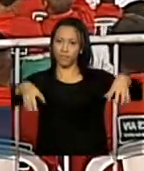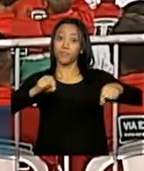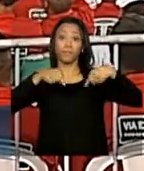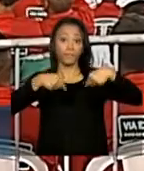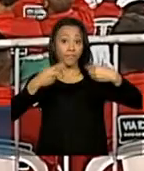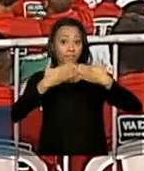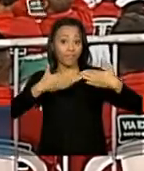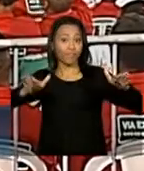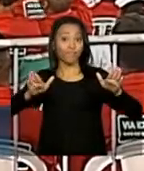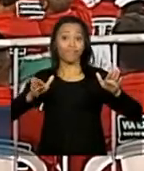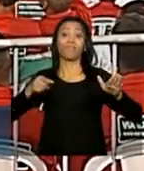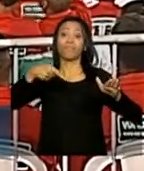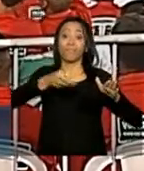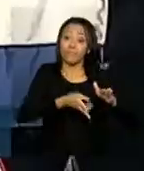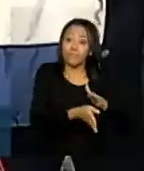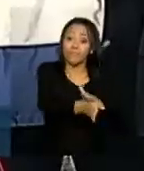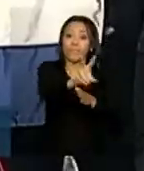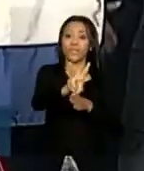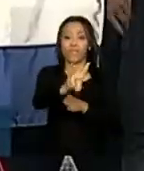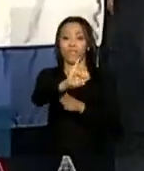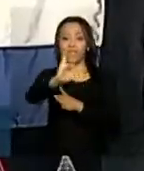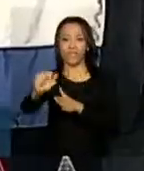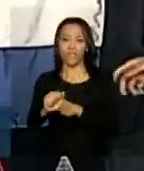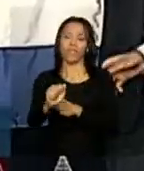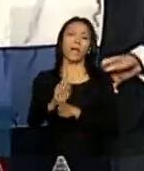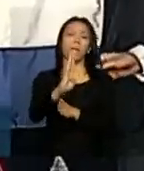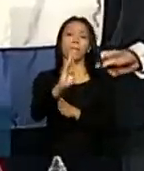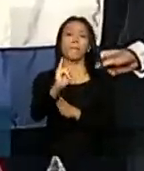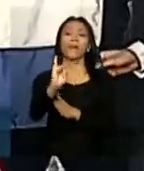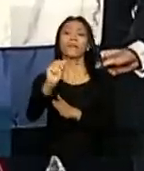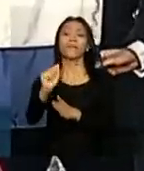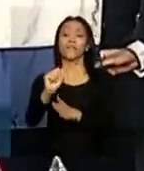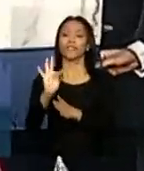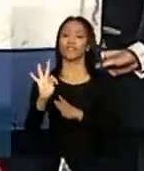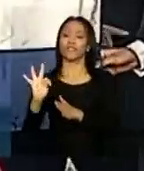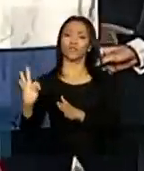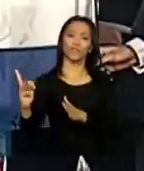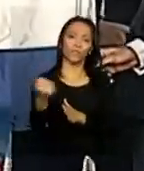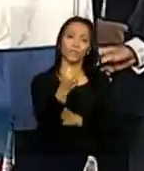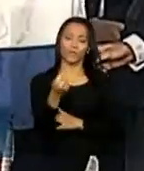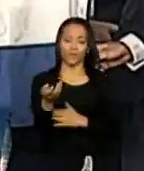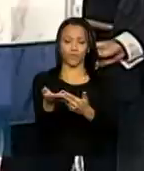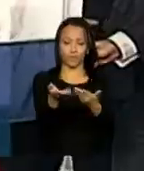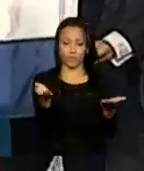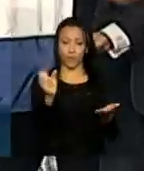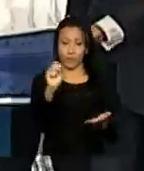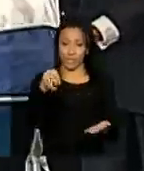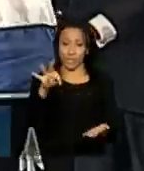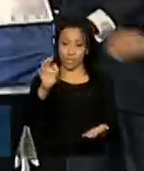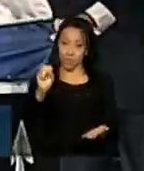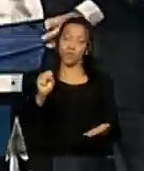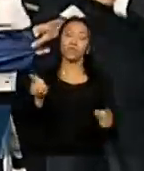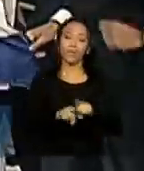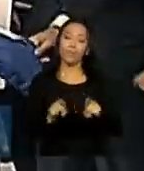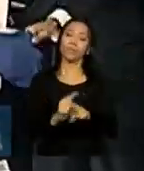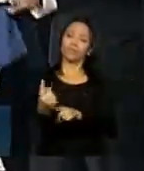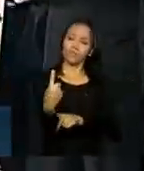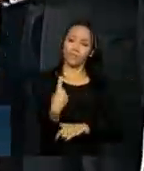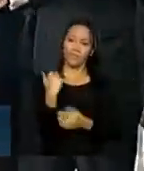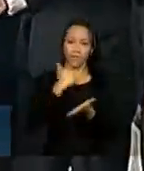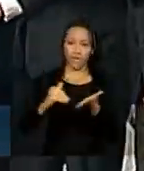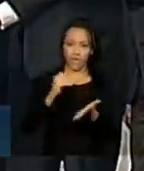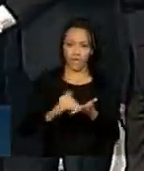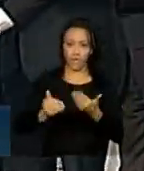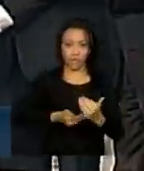alusiva à inauguração da Via Expressa Bahia de Todos os Santos. Convidamos também para acompanhar o descerramento o secretário de